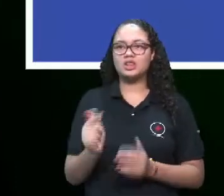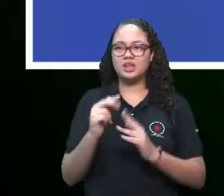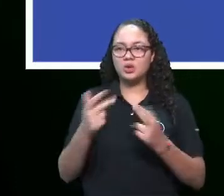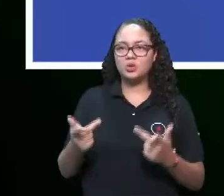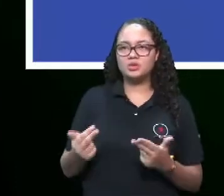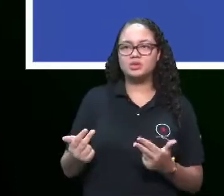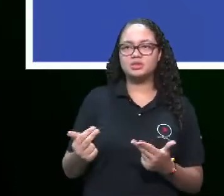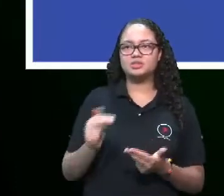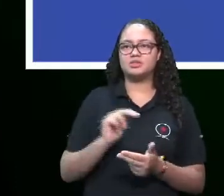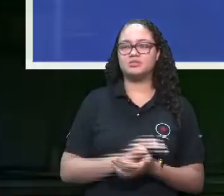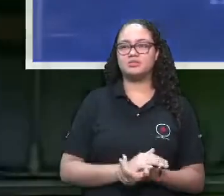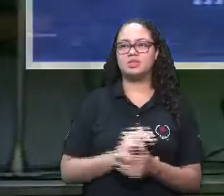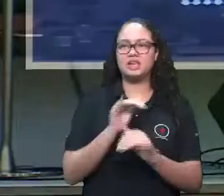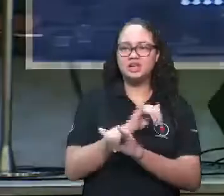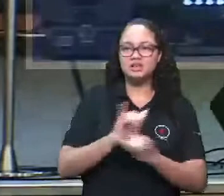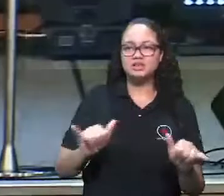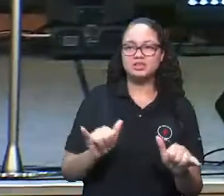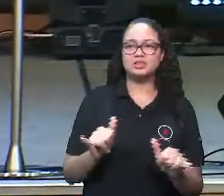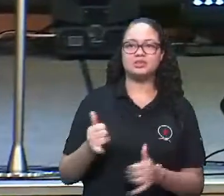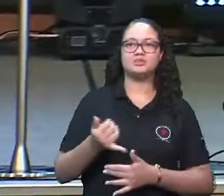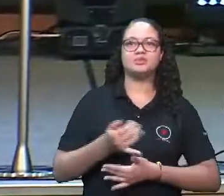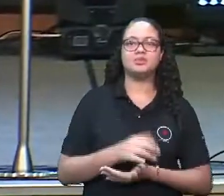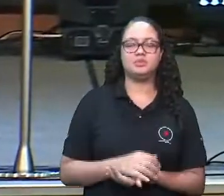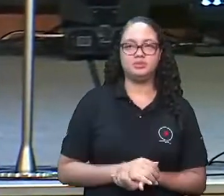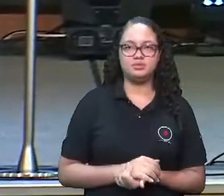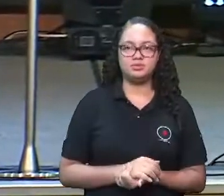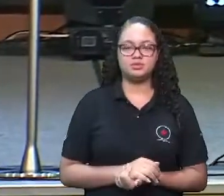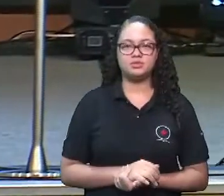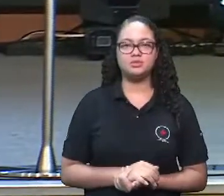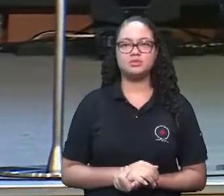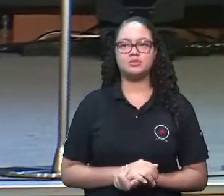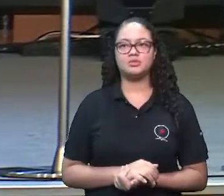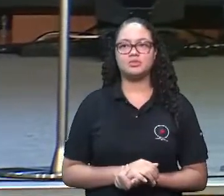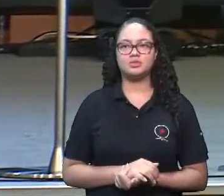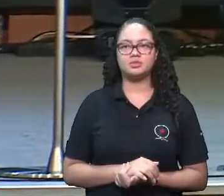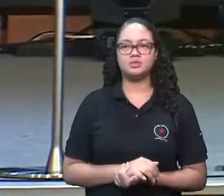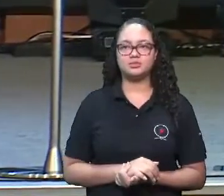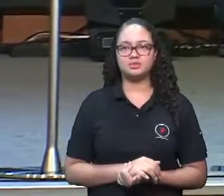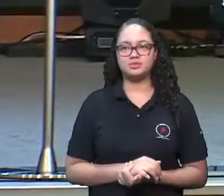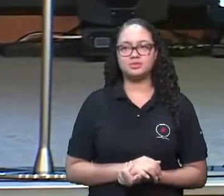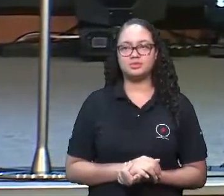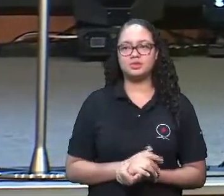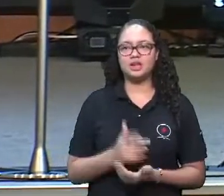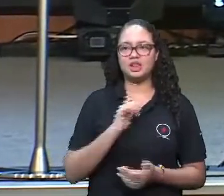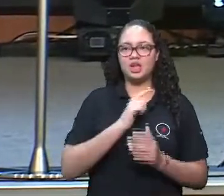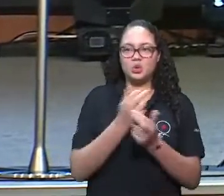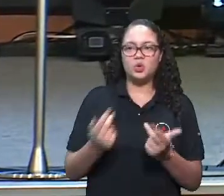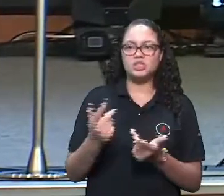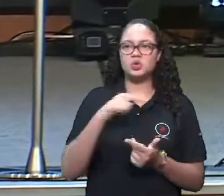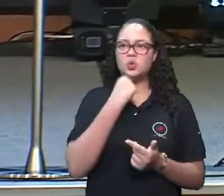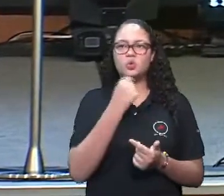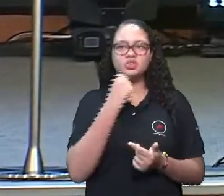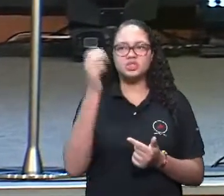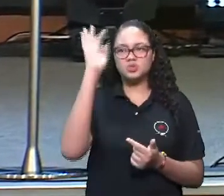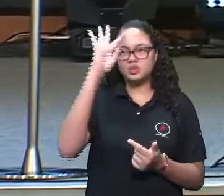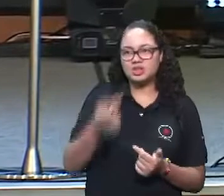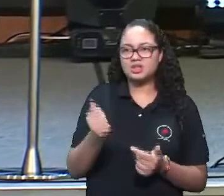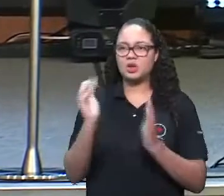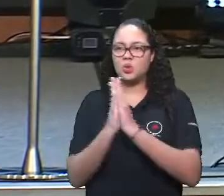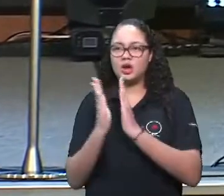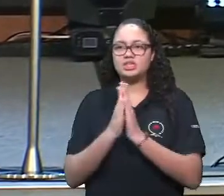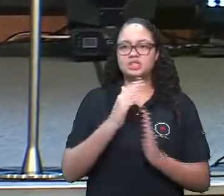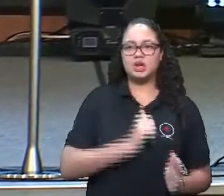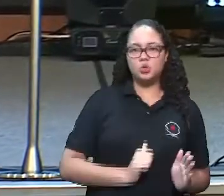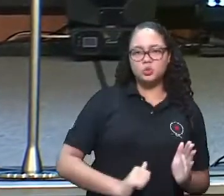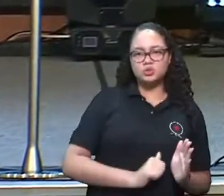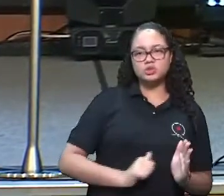Amigo, deixa eu dizer uma coisa para você. Tem coisa que eu não resolvo com oração, não resolvi com jejum,